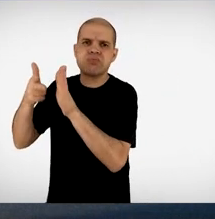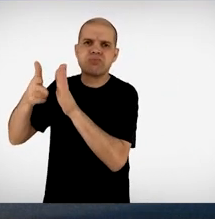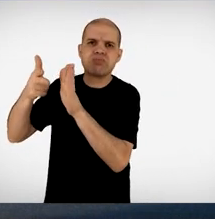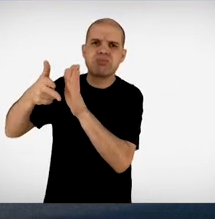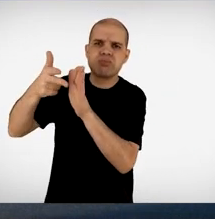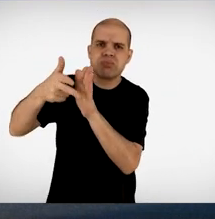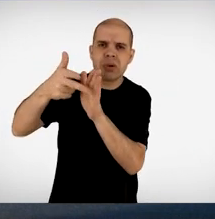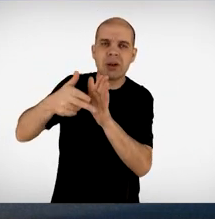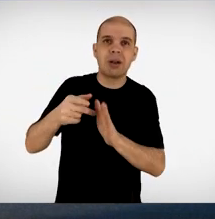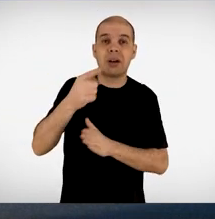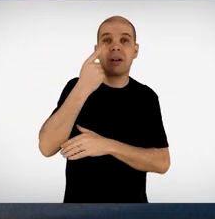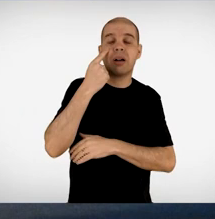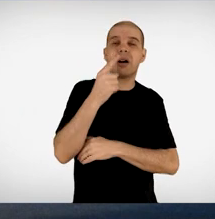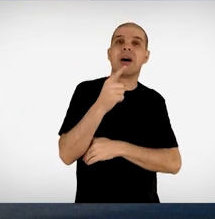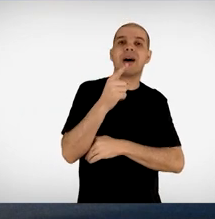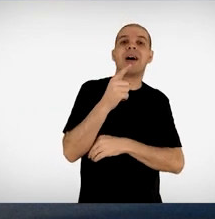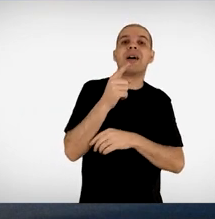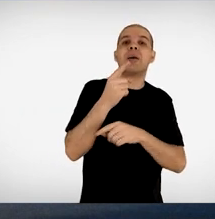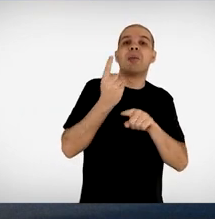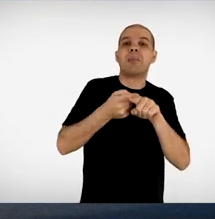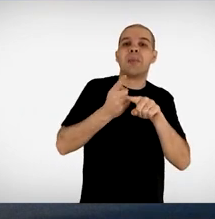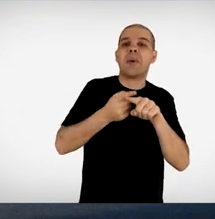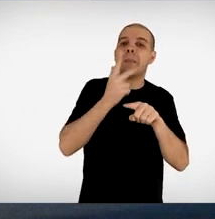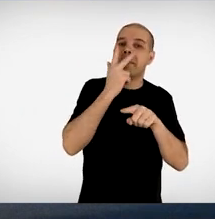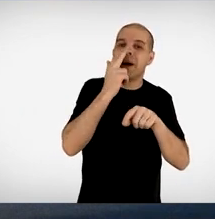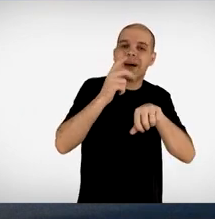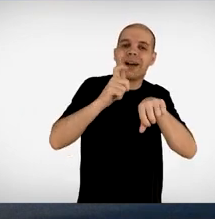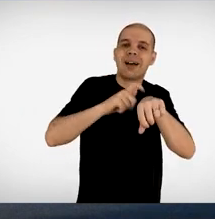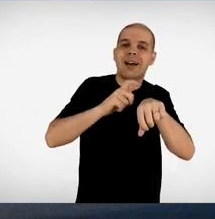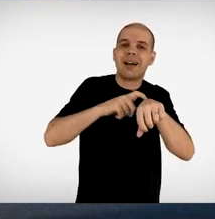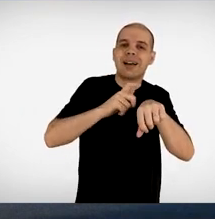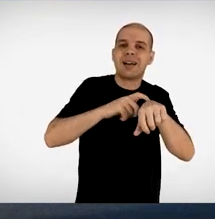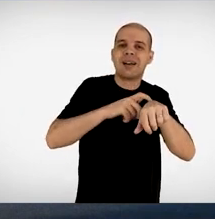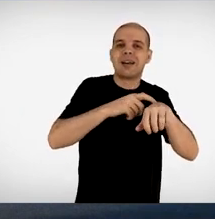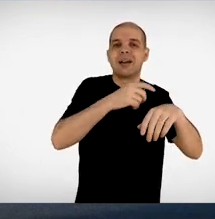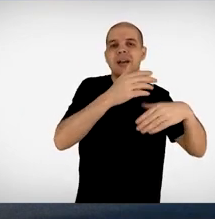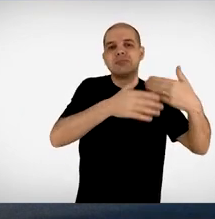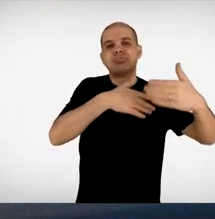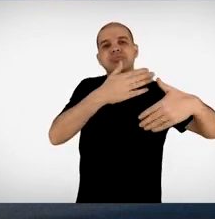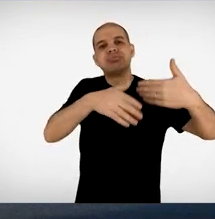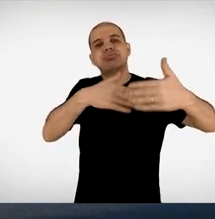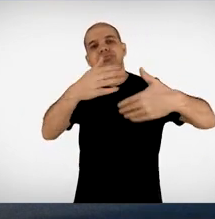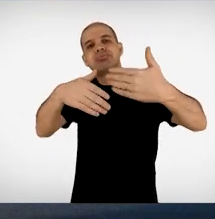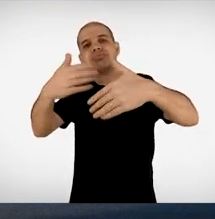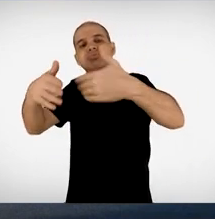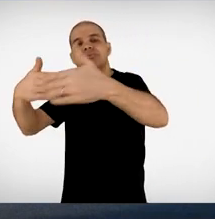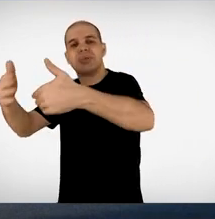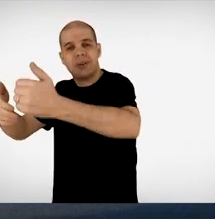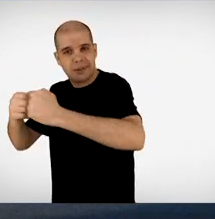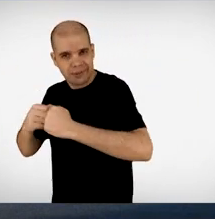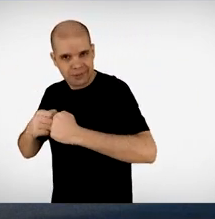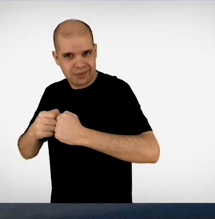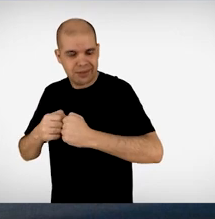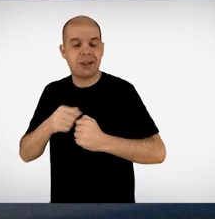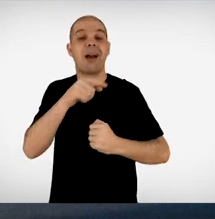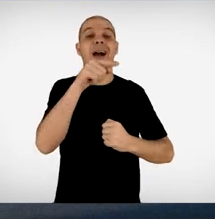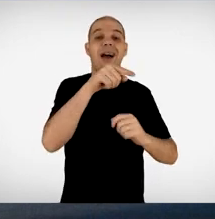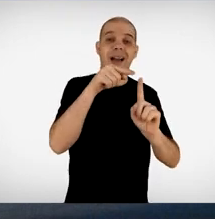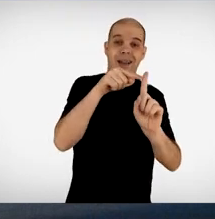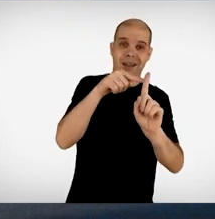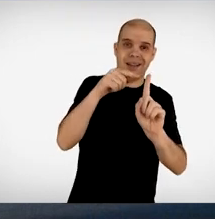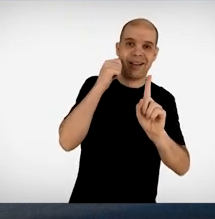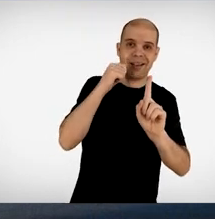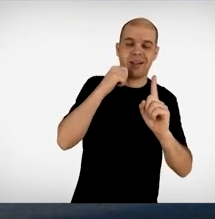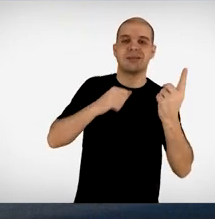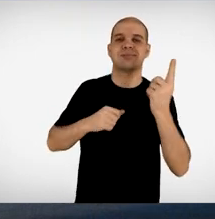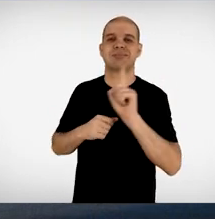uma expressão muito angustiada naquele momento, porque acho que ela deve ter uma percepção da passagem do tempo de algum vazio. E aí